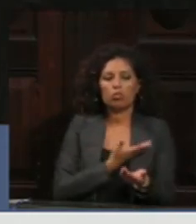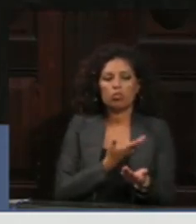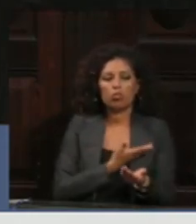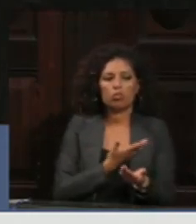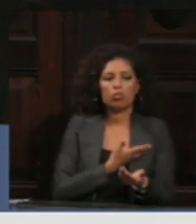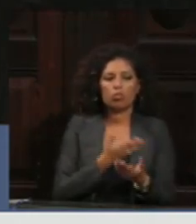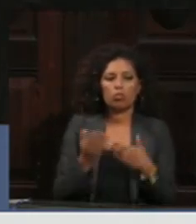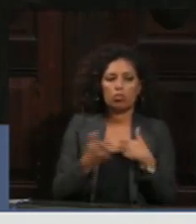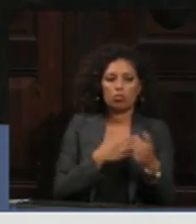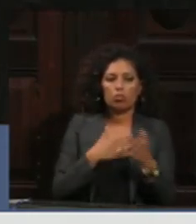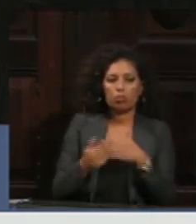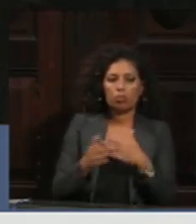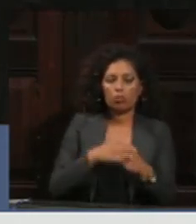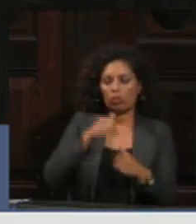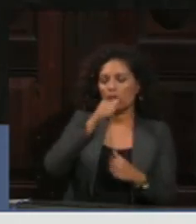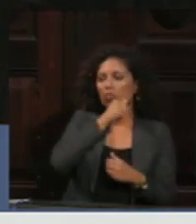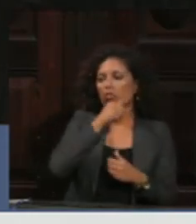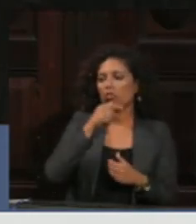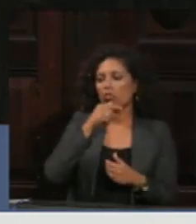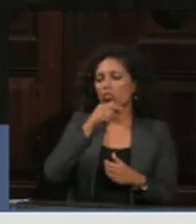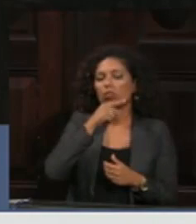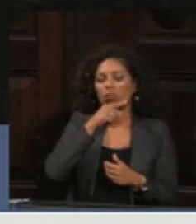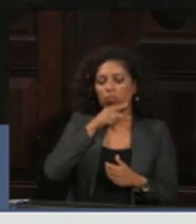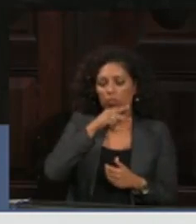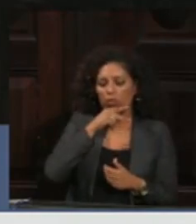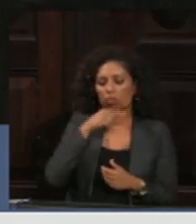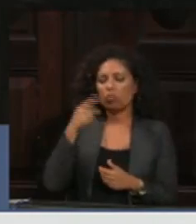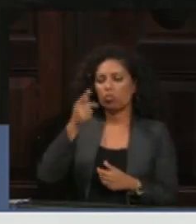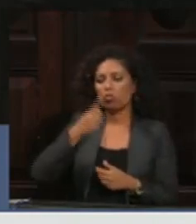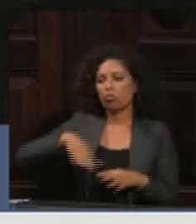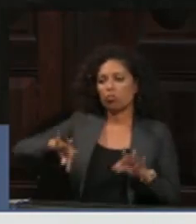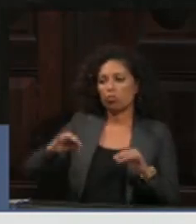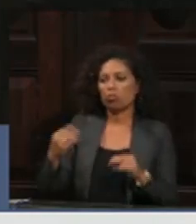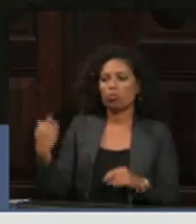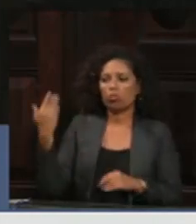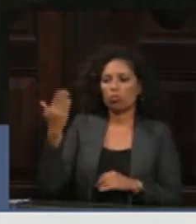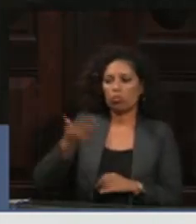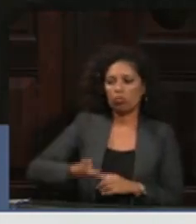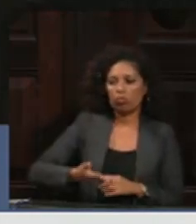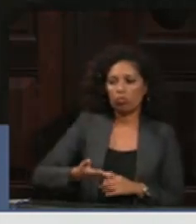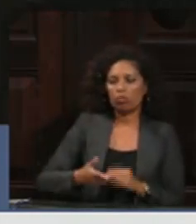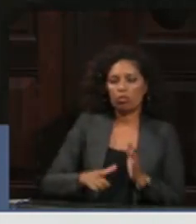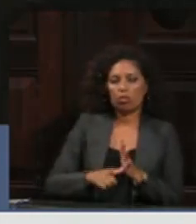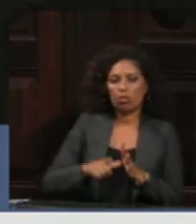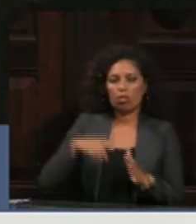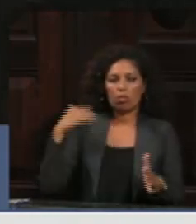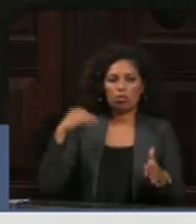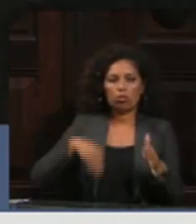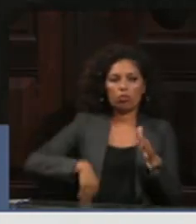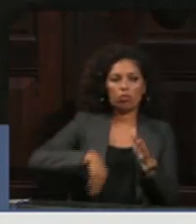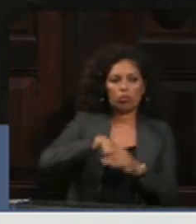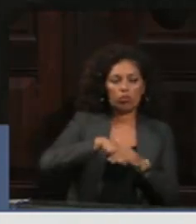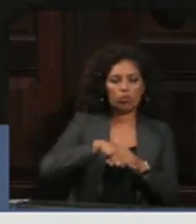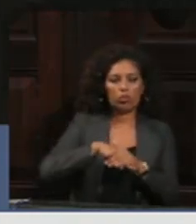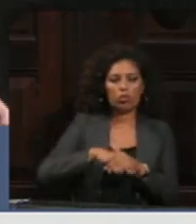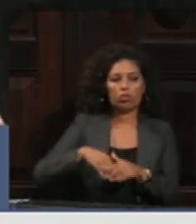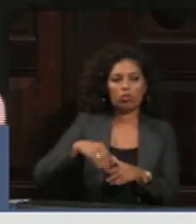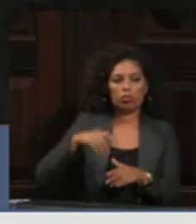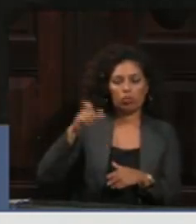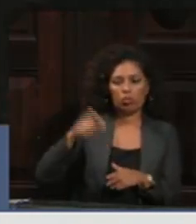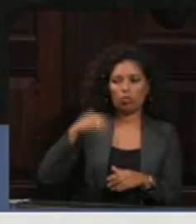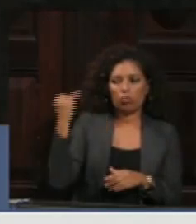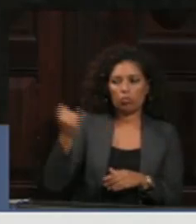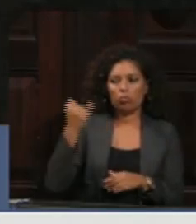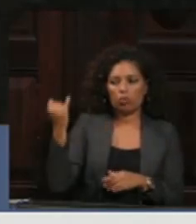independente de clube, acho que isso é algo que une todos nós, amantes do esporte, da sociedade como um todo. Será um grande